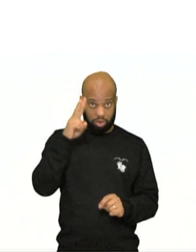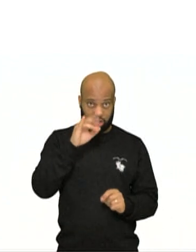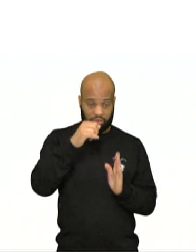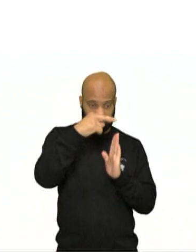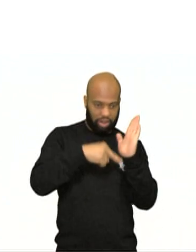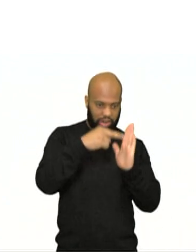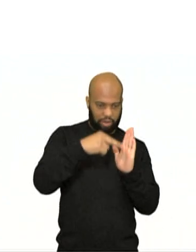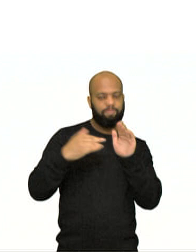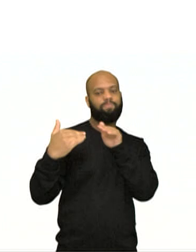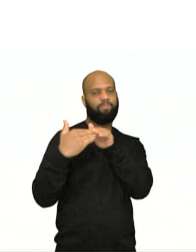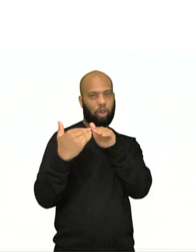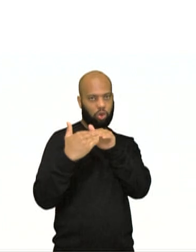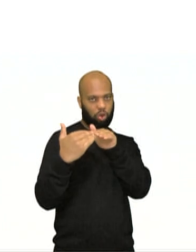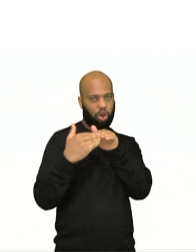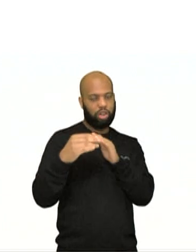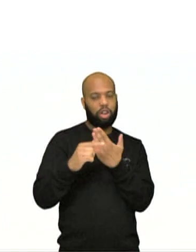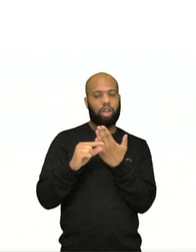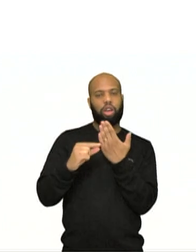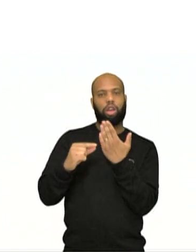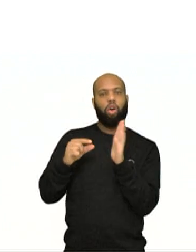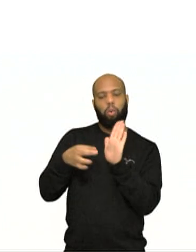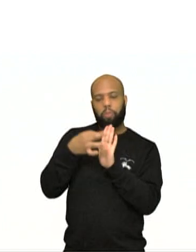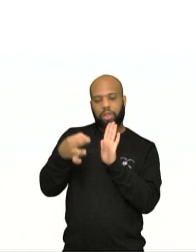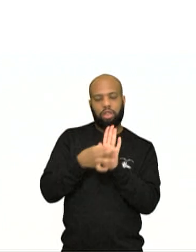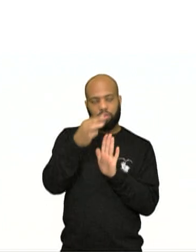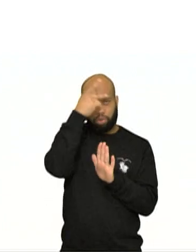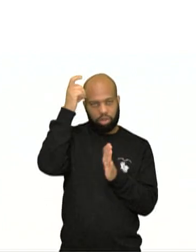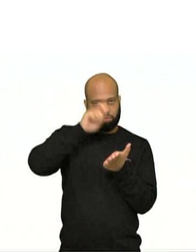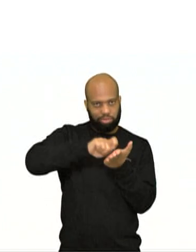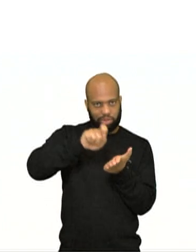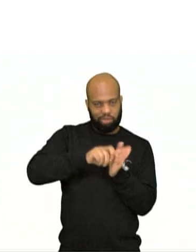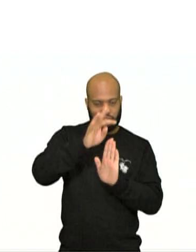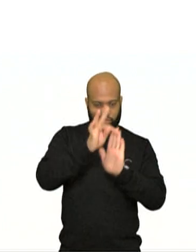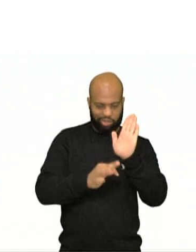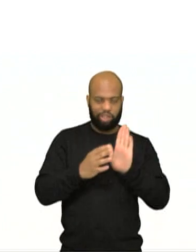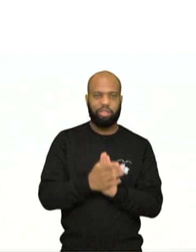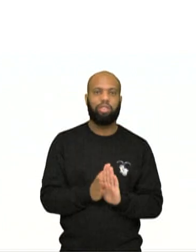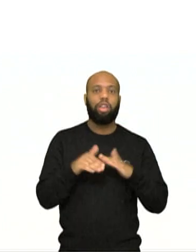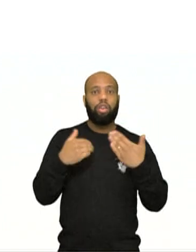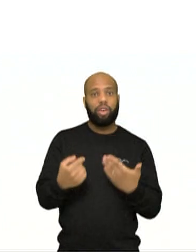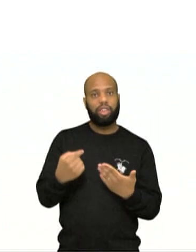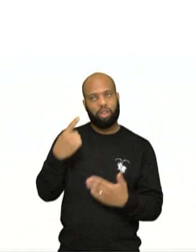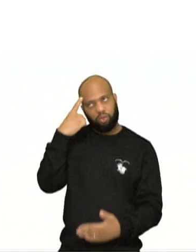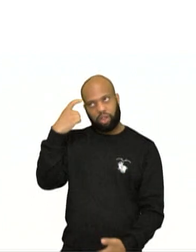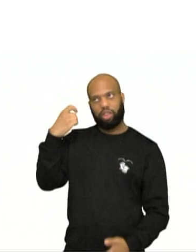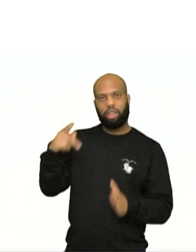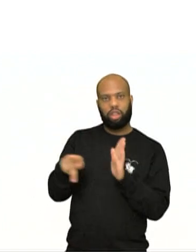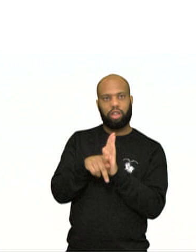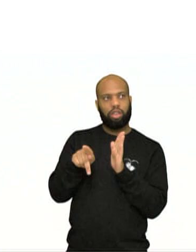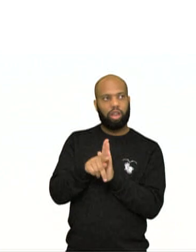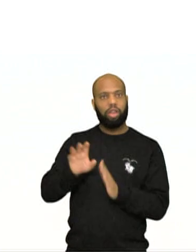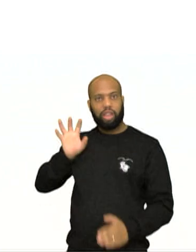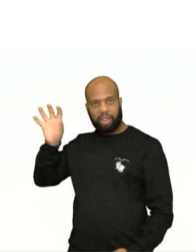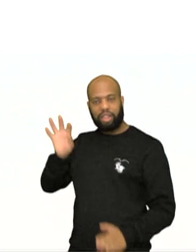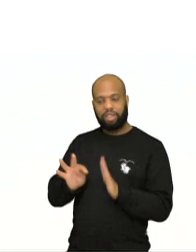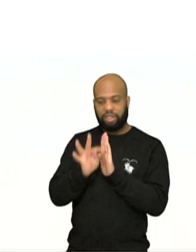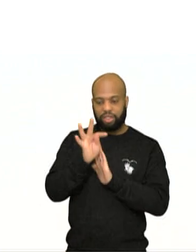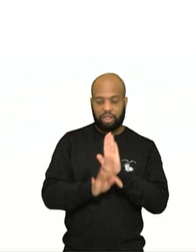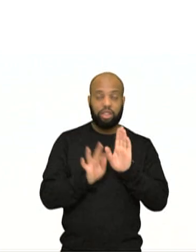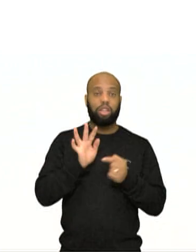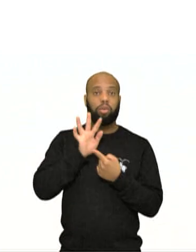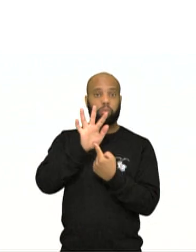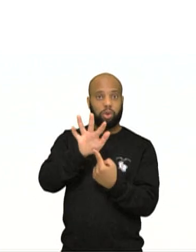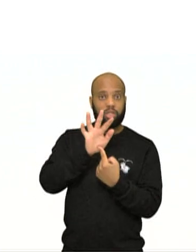a concordar com a opinião do autor. Então, a ideia do artigo é apresentar um posicionamento